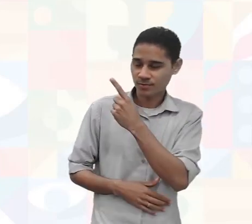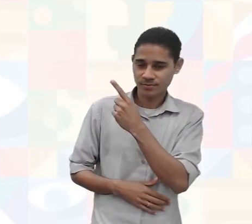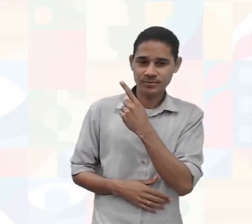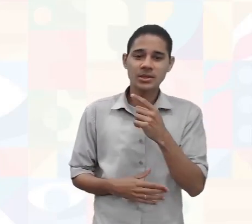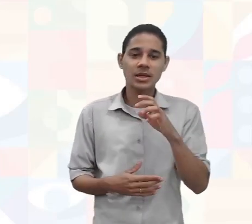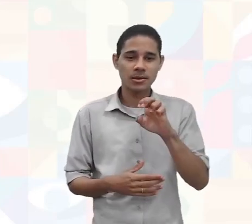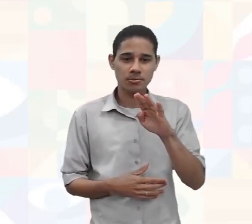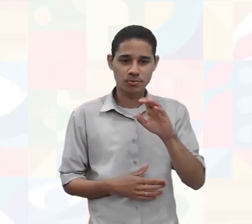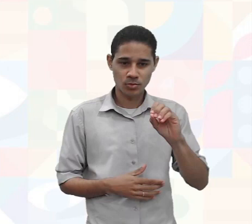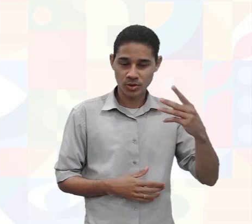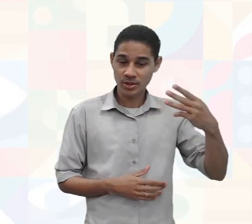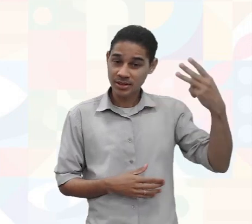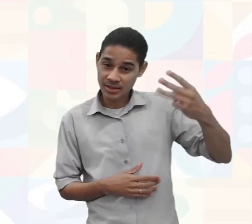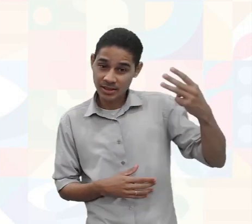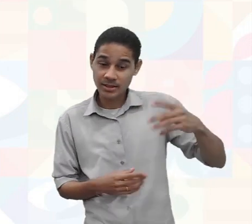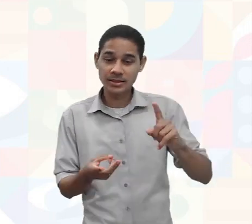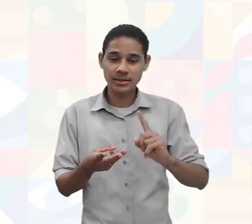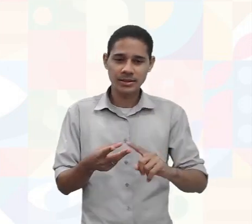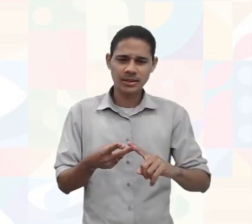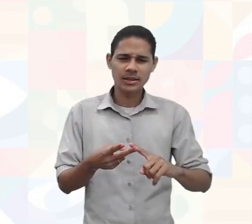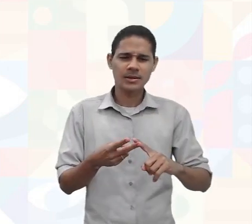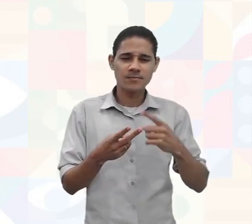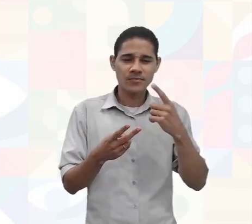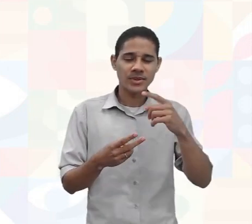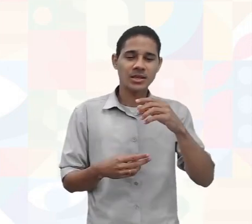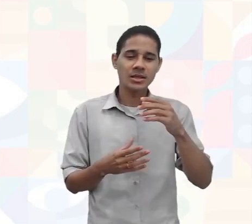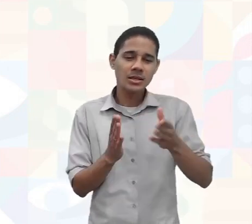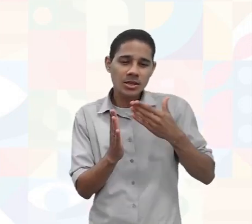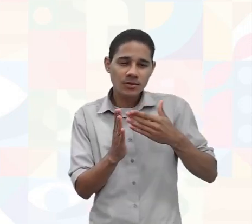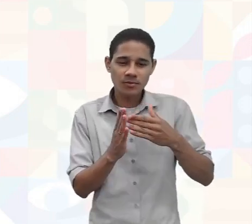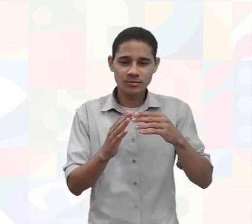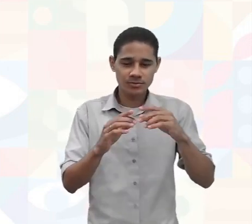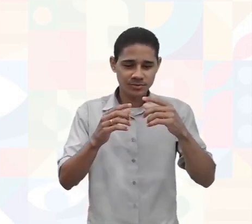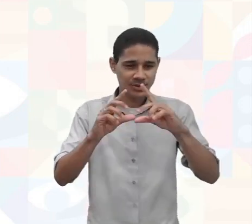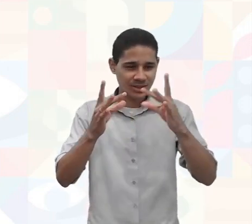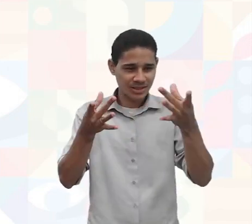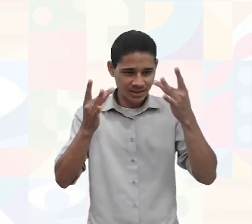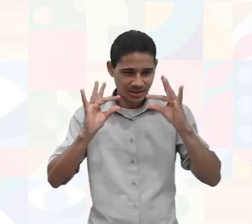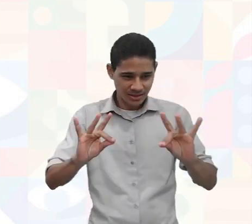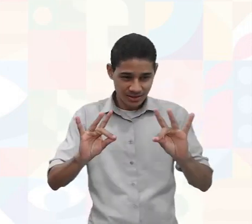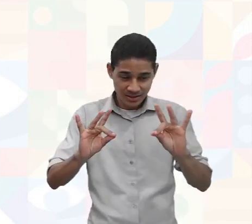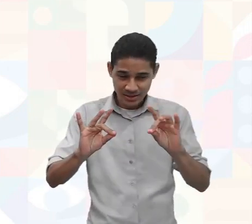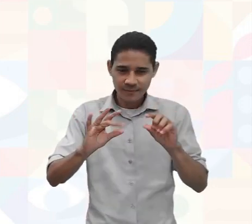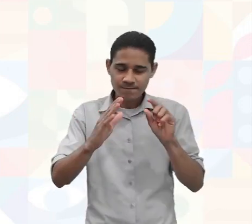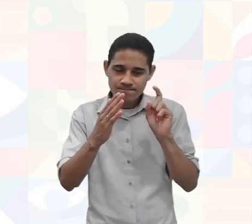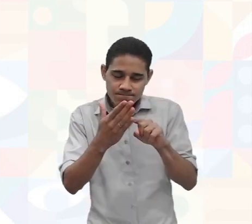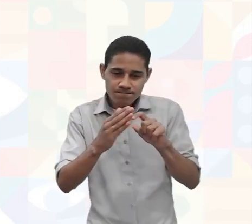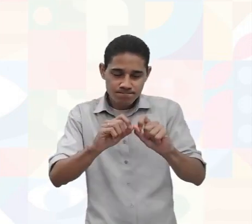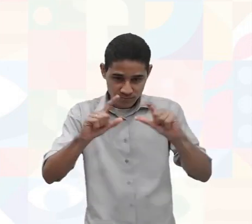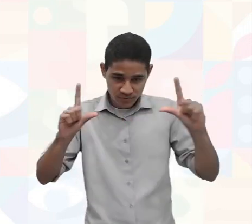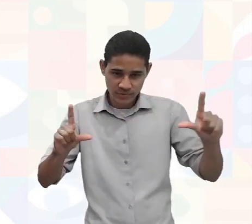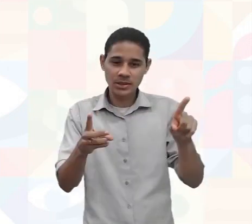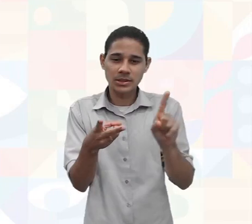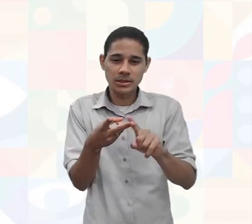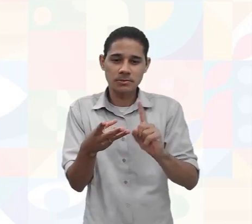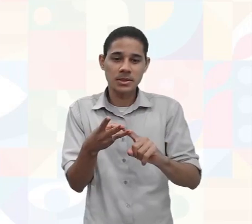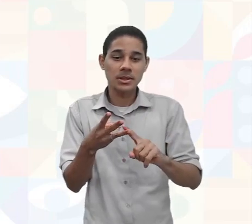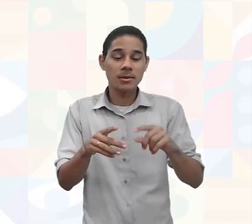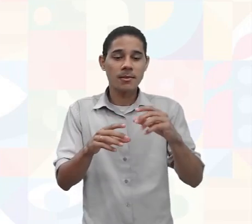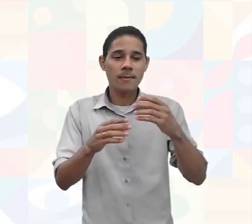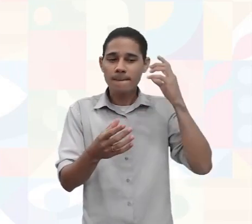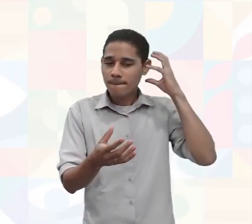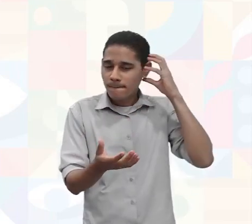unidade 3, não deixe de acessar no livro digital os links de destaque, acompanhar o podcast da unidade